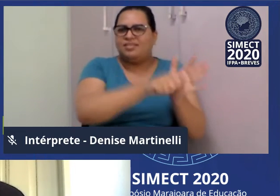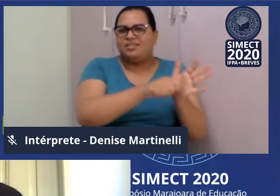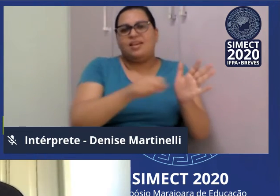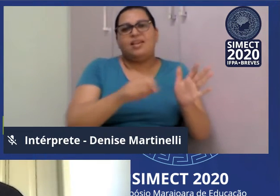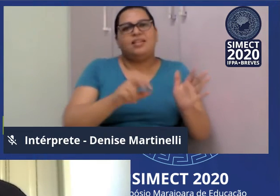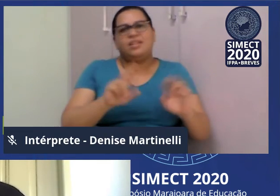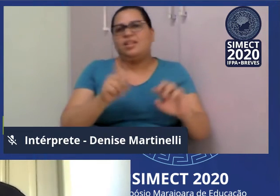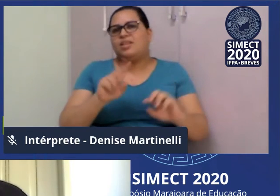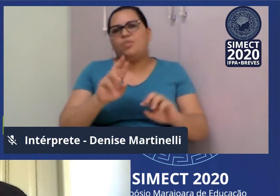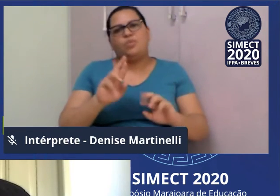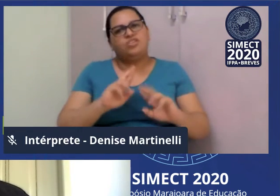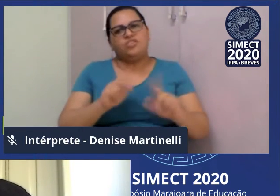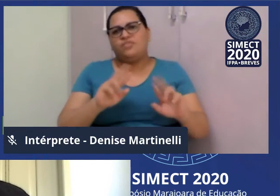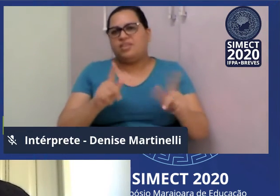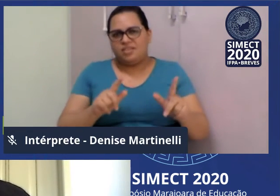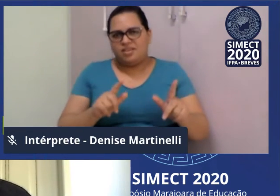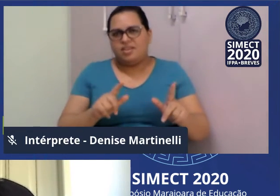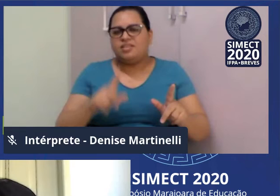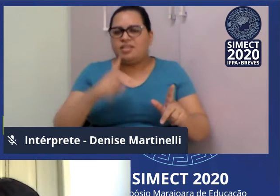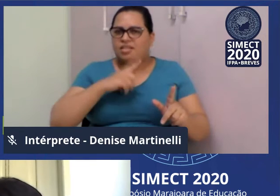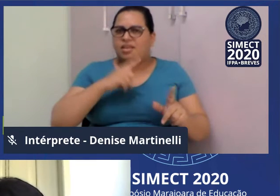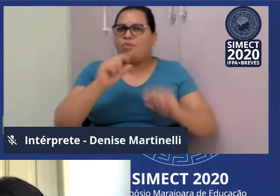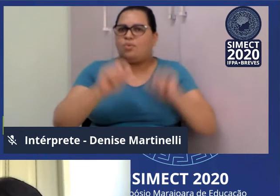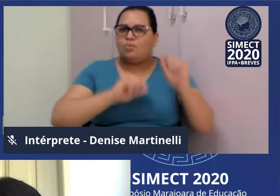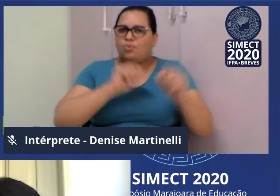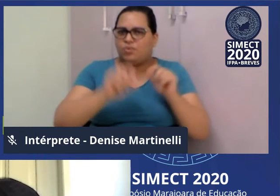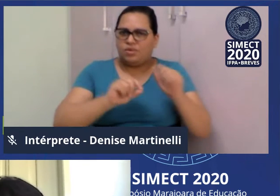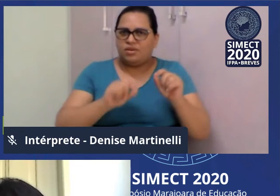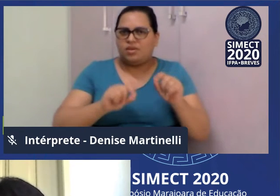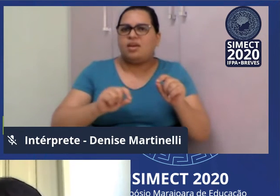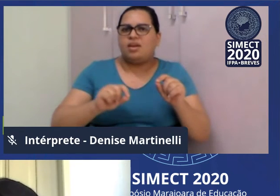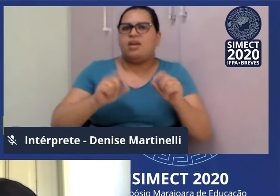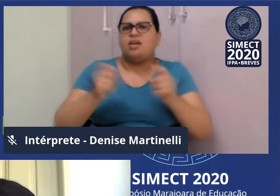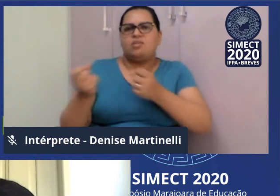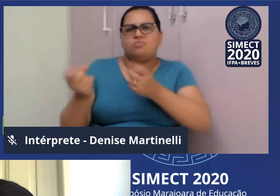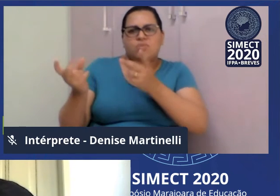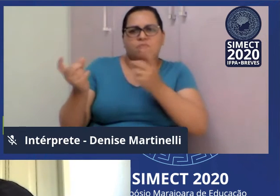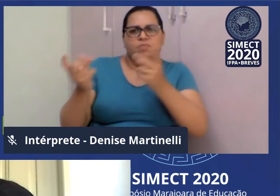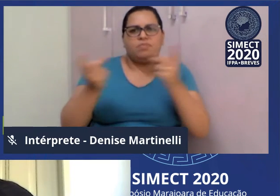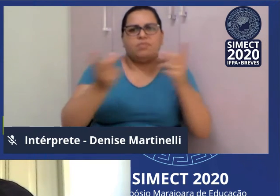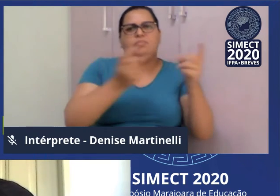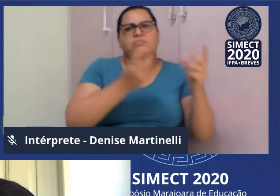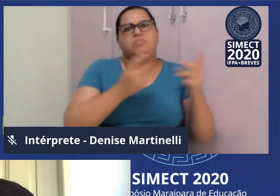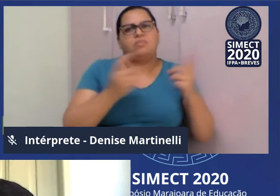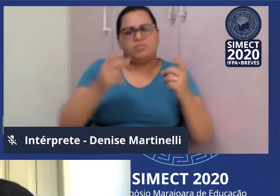utilizado, explorado comercialmente, tem uma grande aceitação no mercado local.